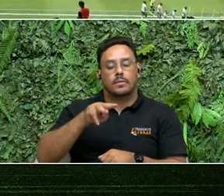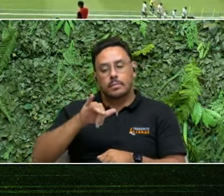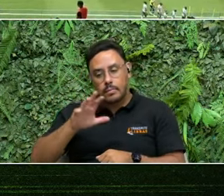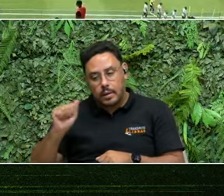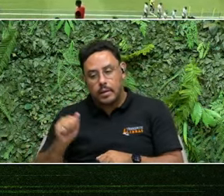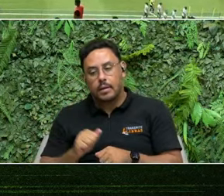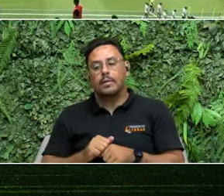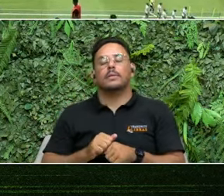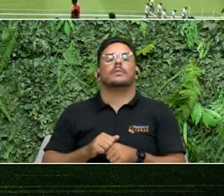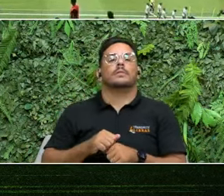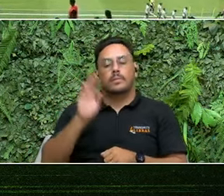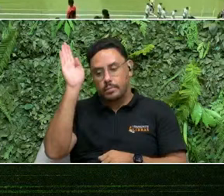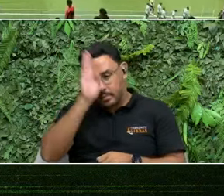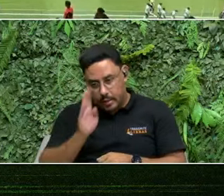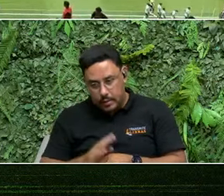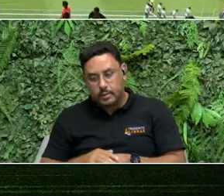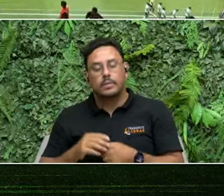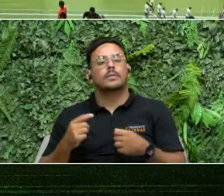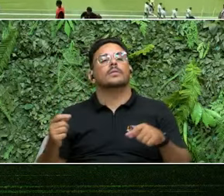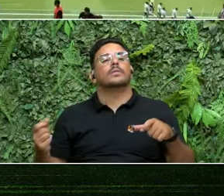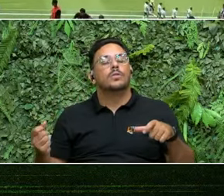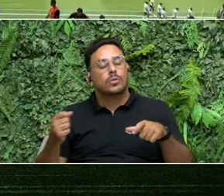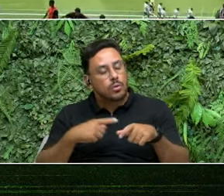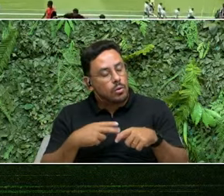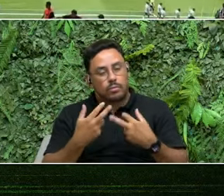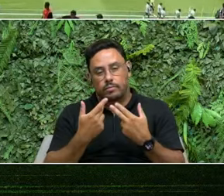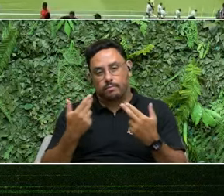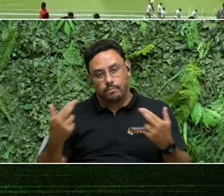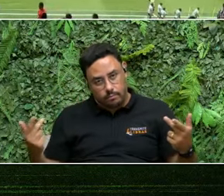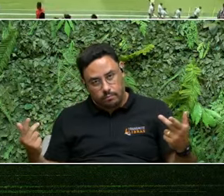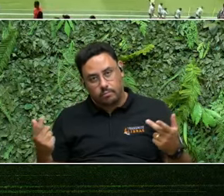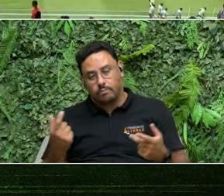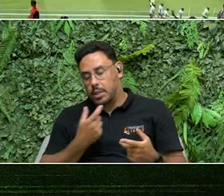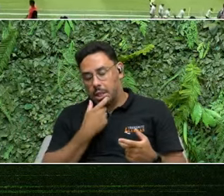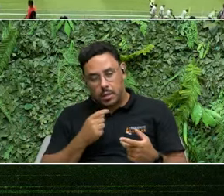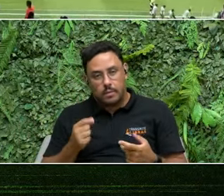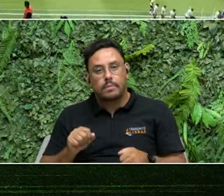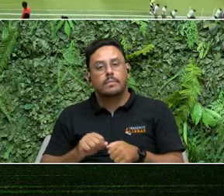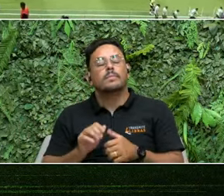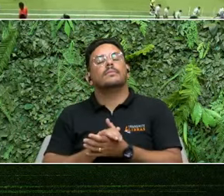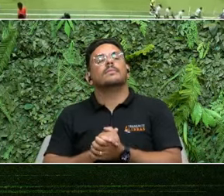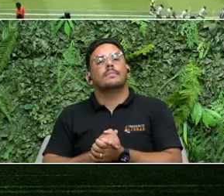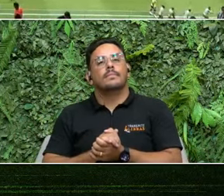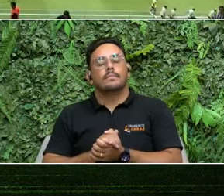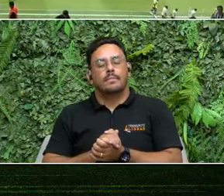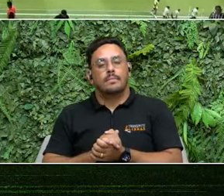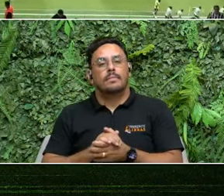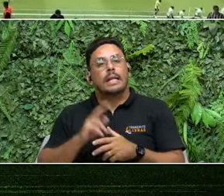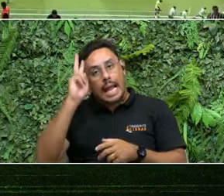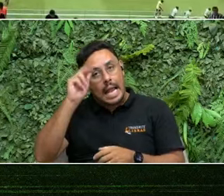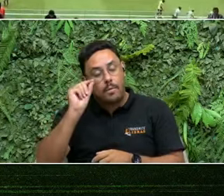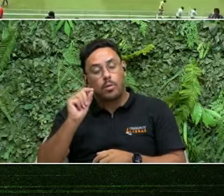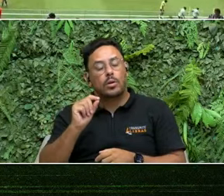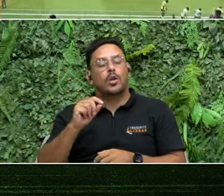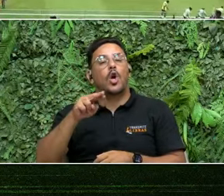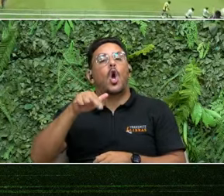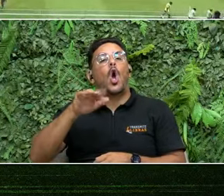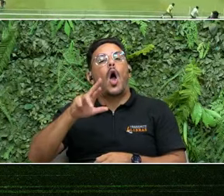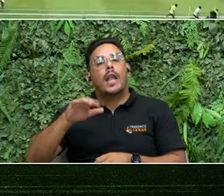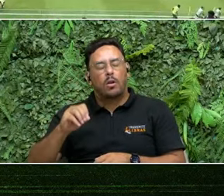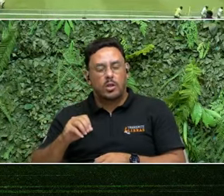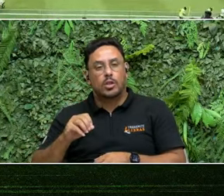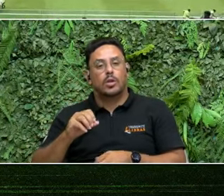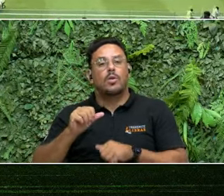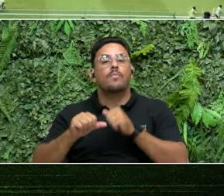passou é Seleção Brasileira aquele gol contra a Inglaterra Ele disse que fo foi foi intencional é vamos lembrar que o Ronaldinho mudou